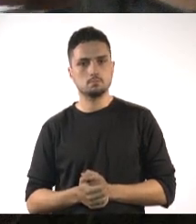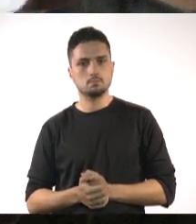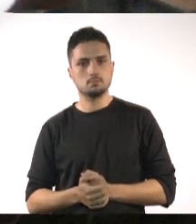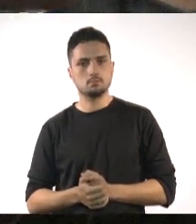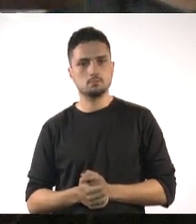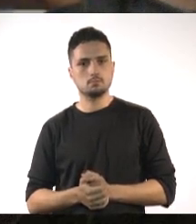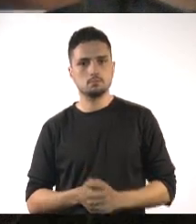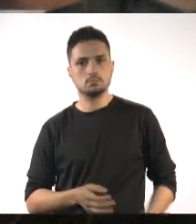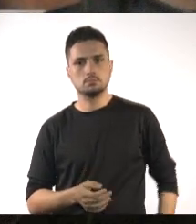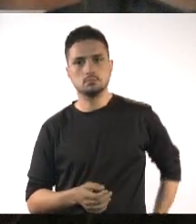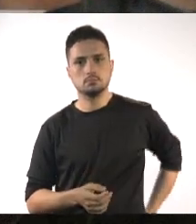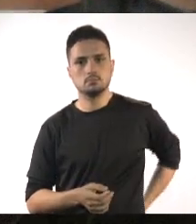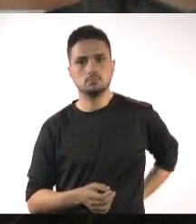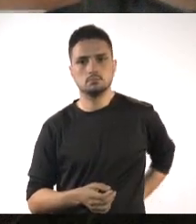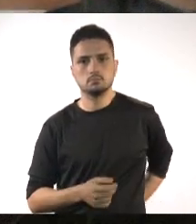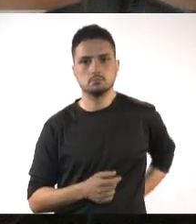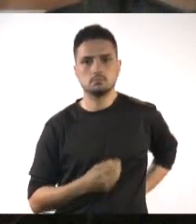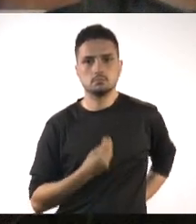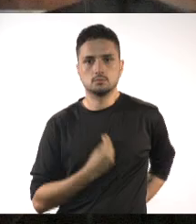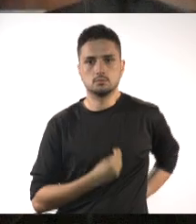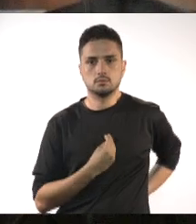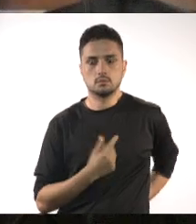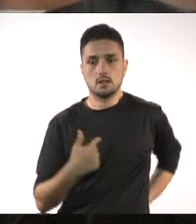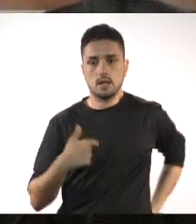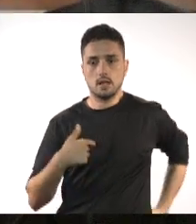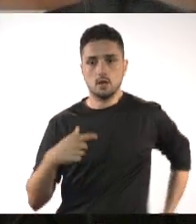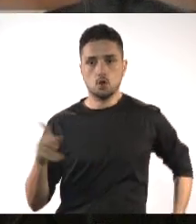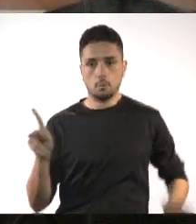Uma vivência pessoal, eu sou de Salvador,